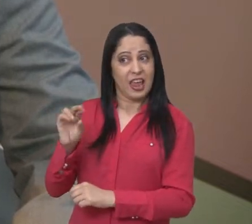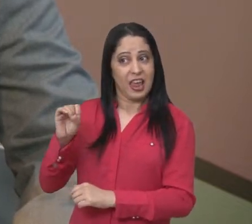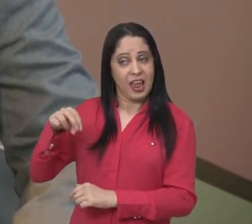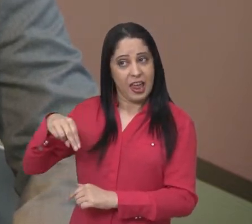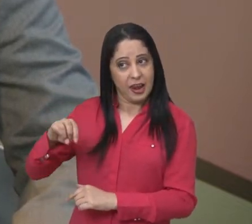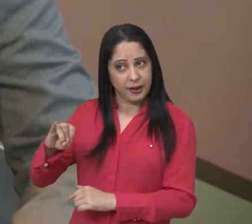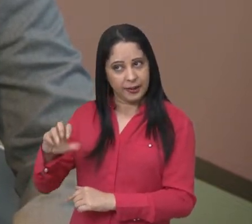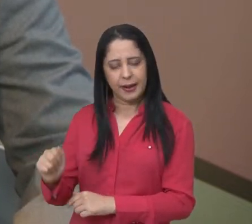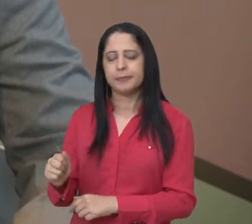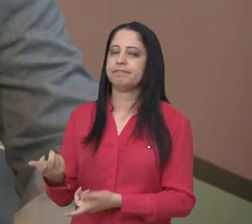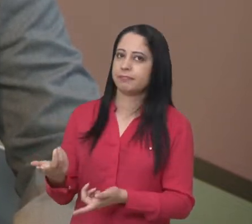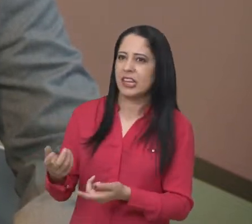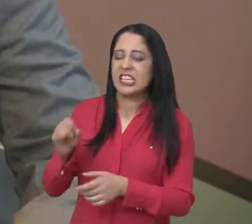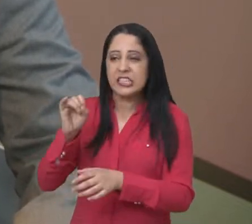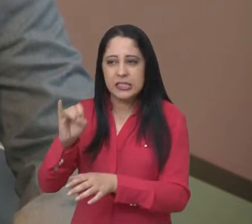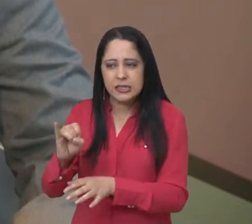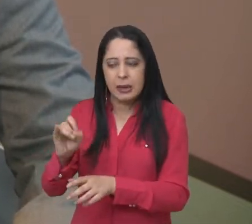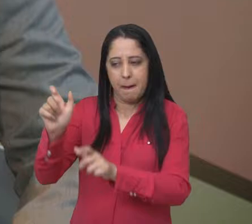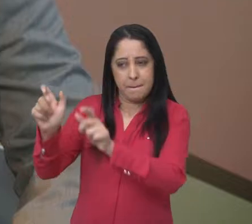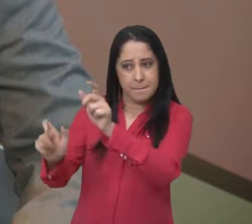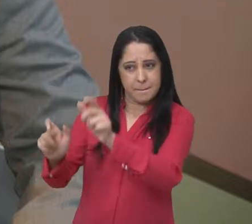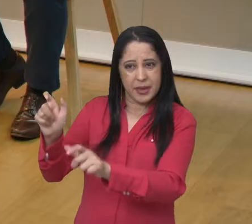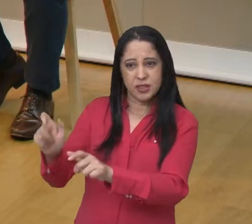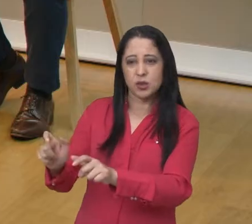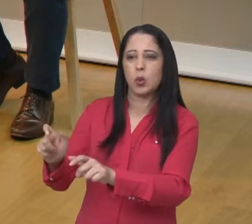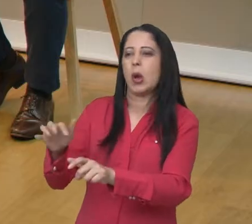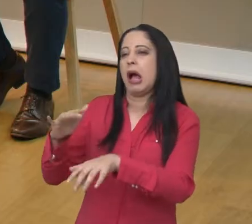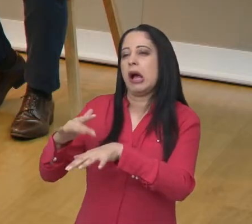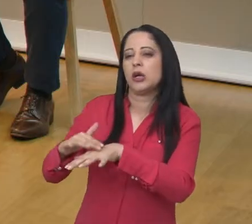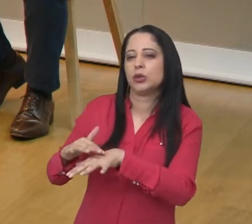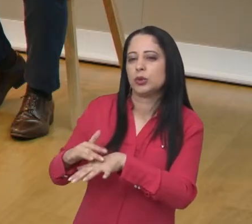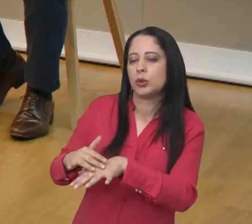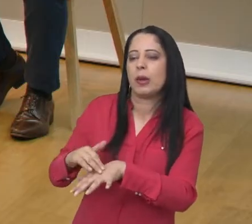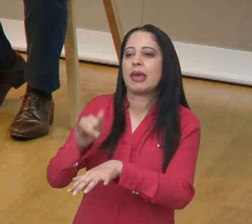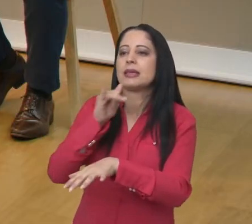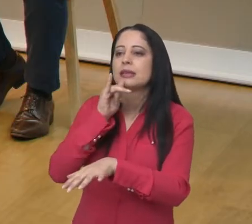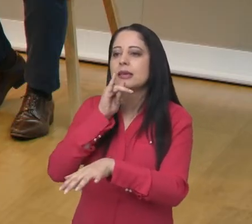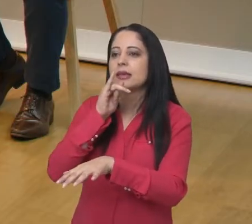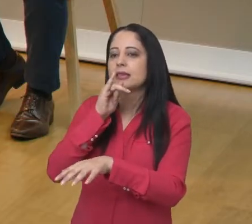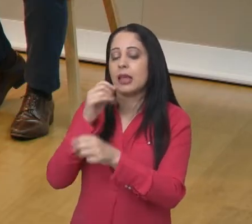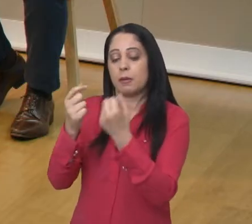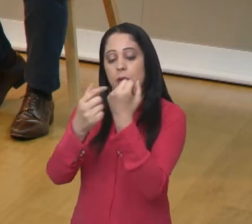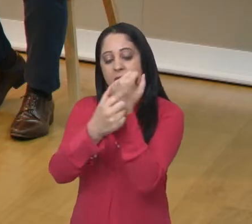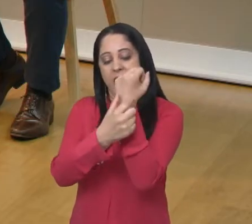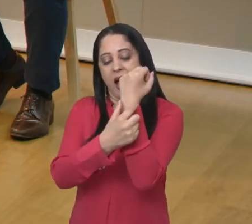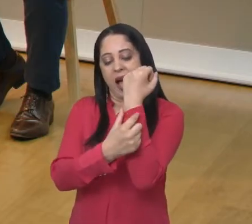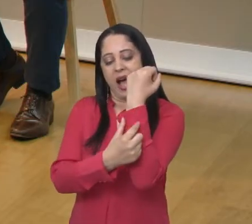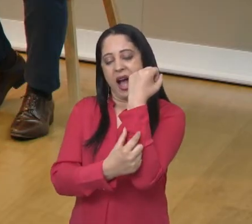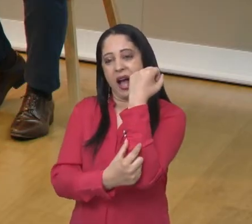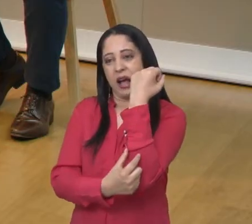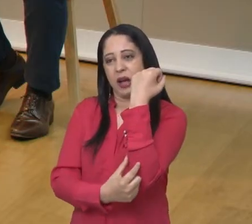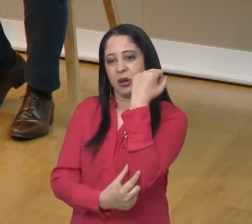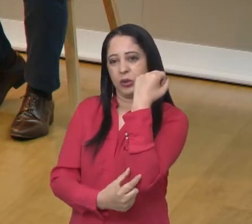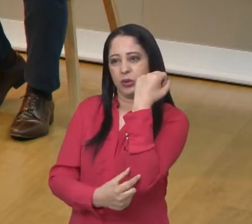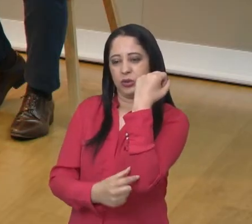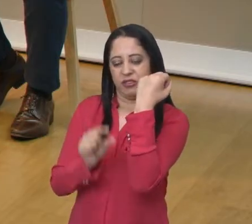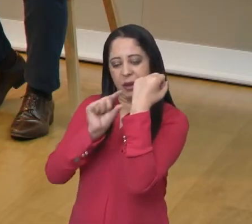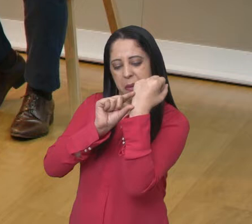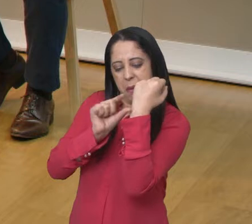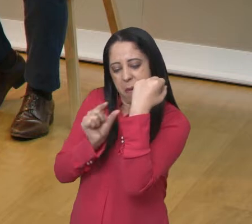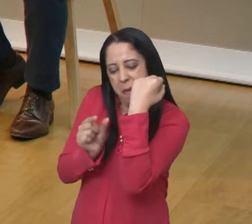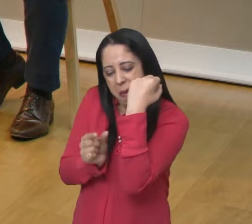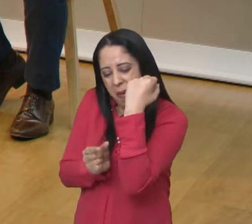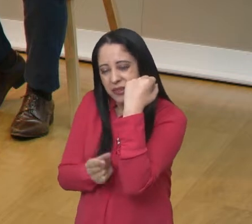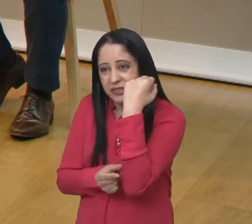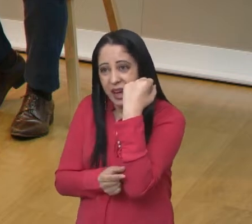disco. Agora, quando o paciente tem doenças mais difusas, como por exemplo a escoliose, né, que a coluna fica